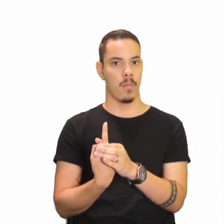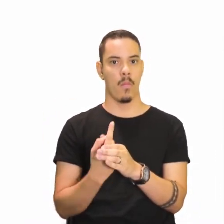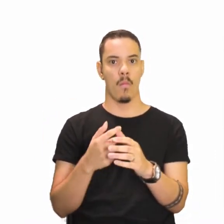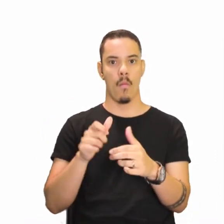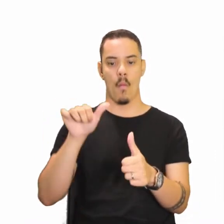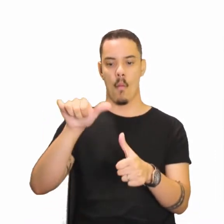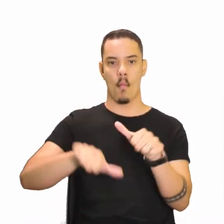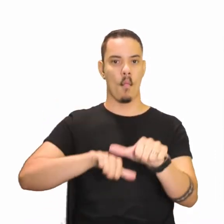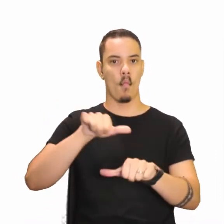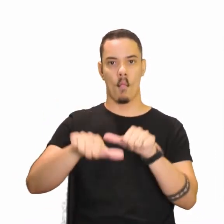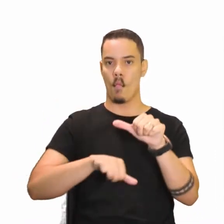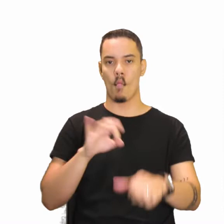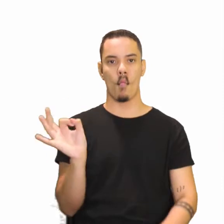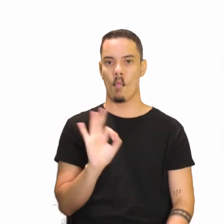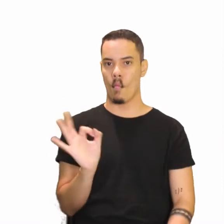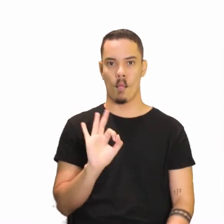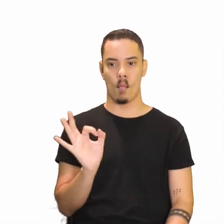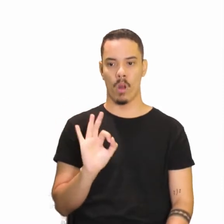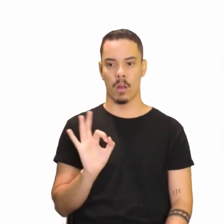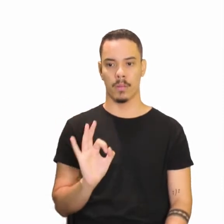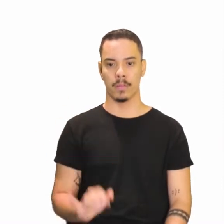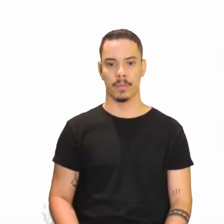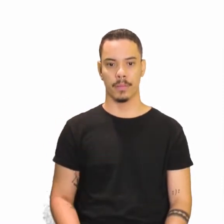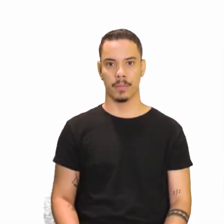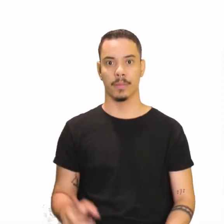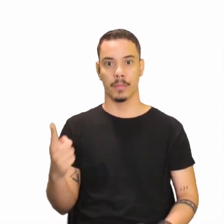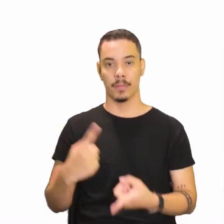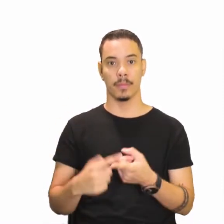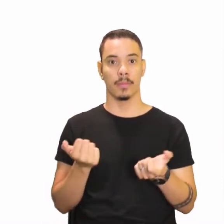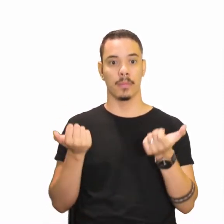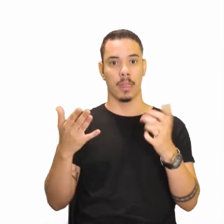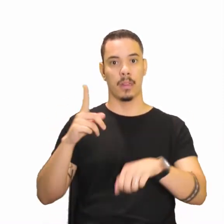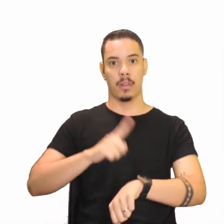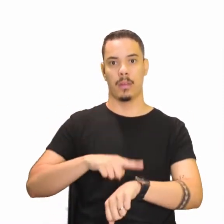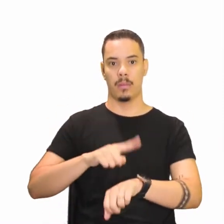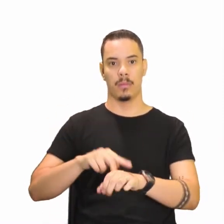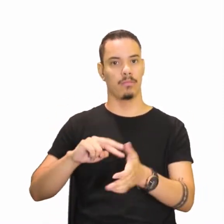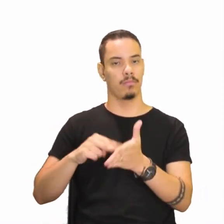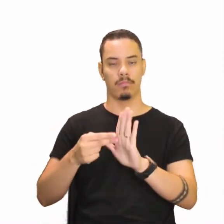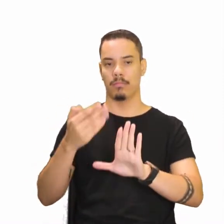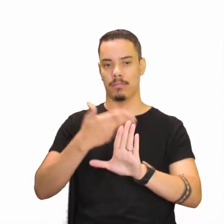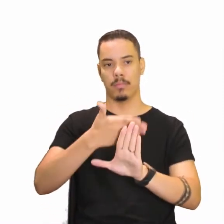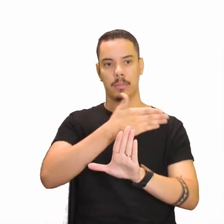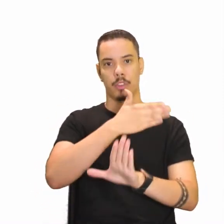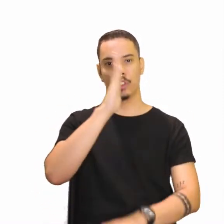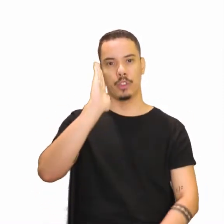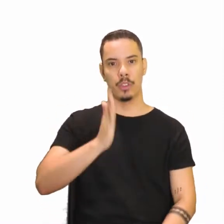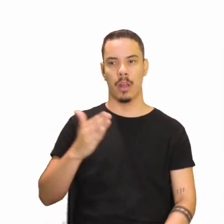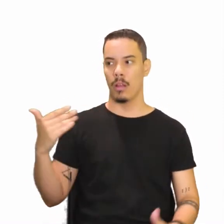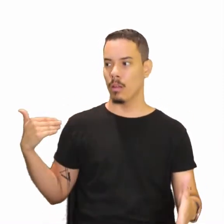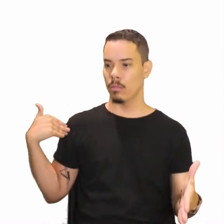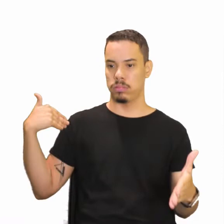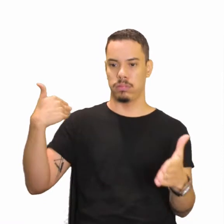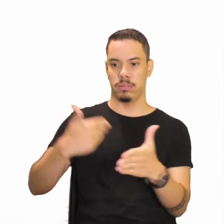flexão. Certo? Porque indica tempo passado, tempo decorrido.